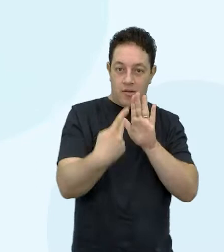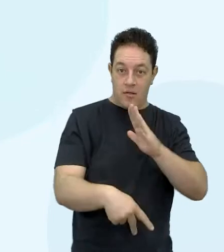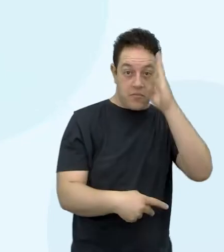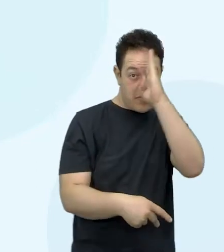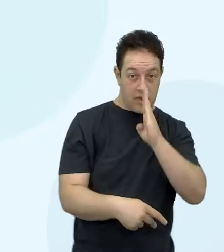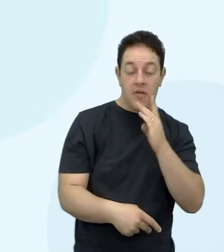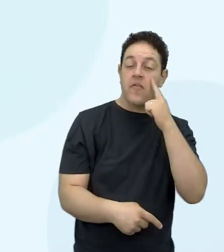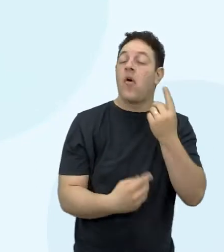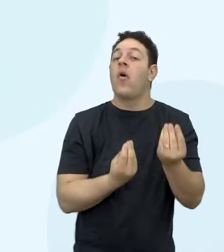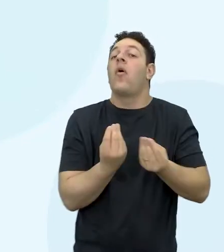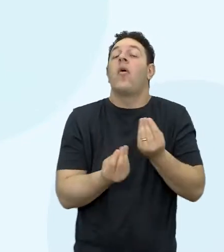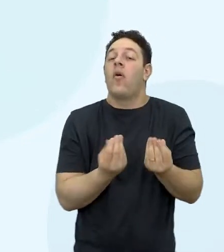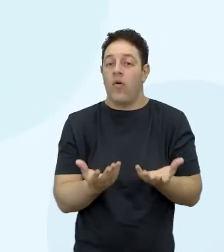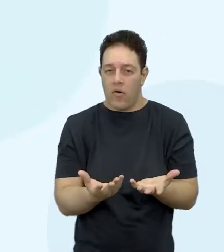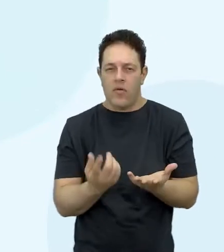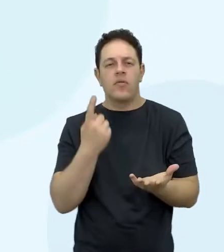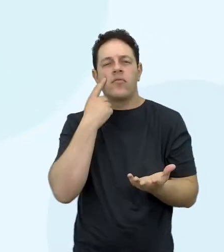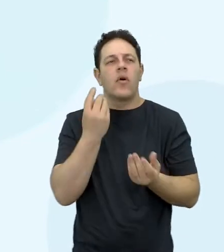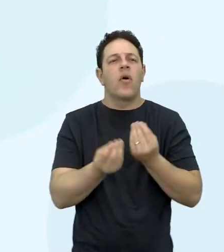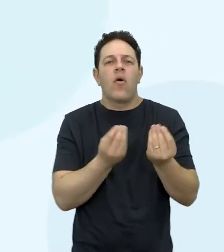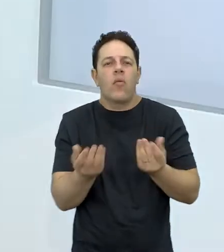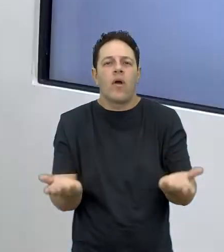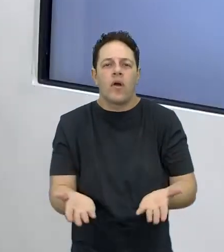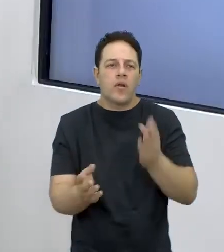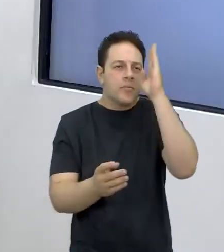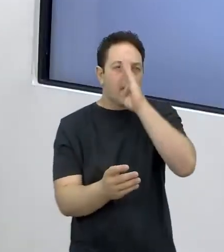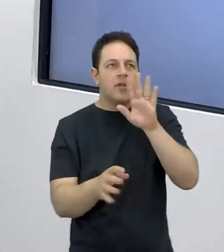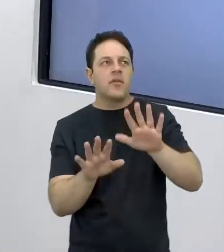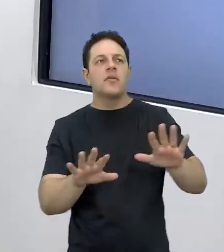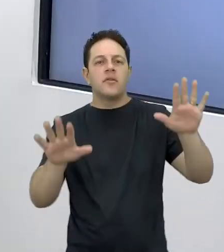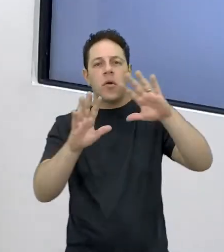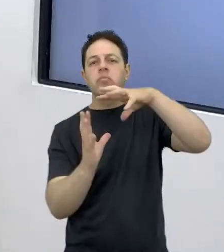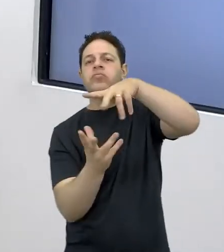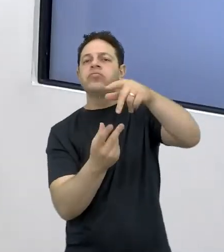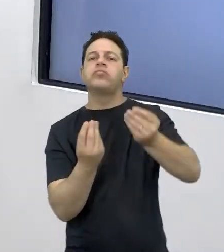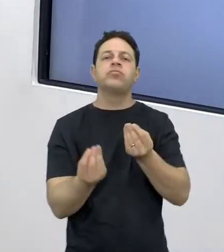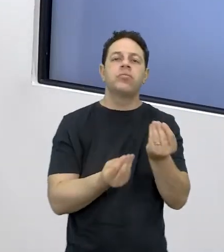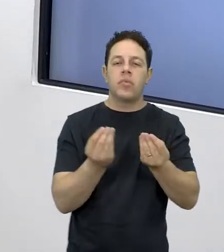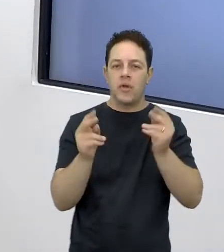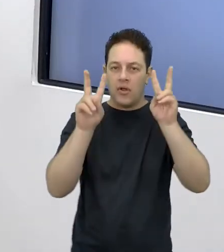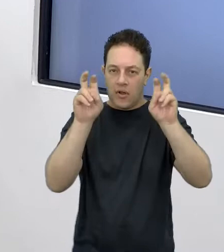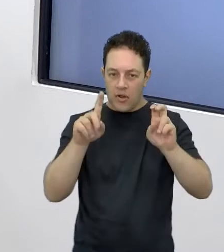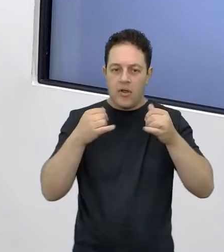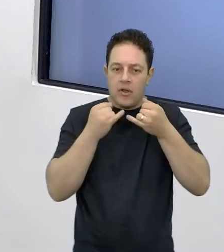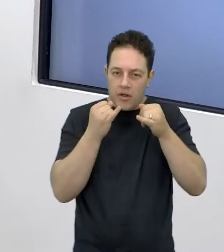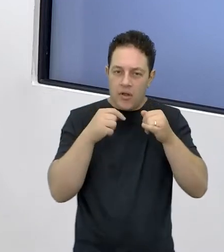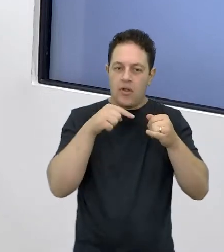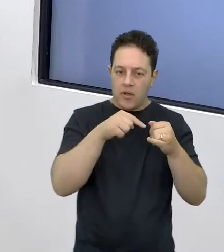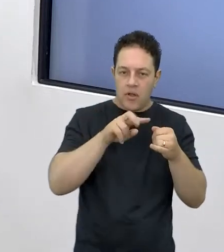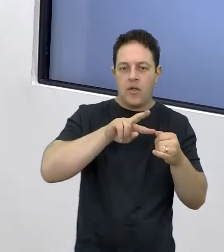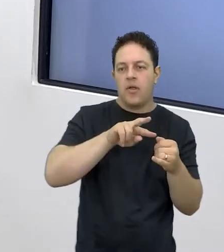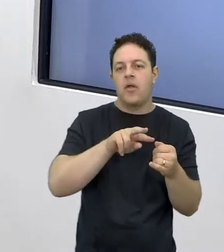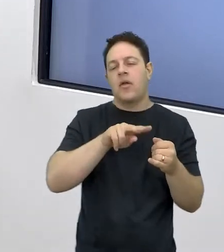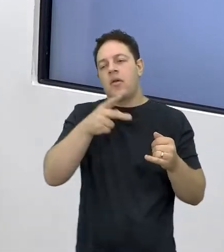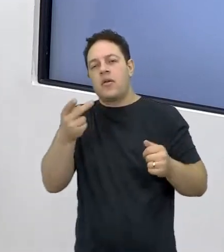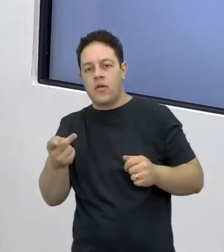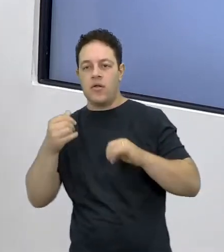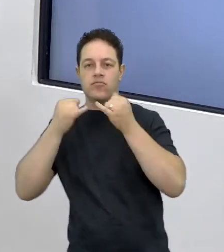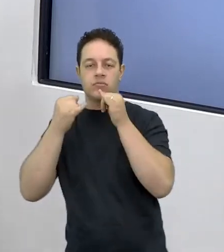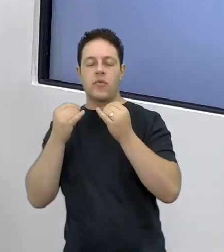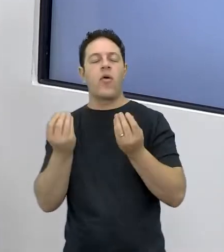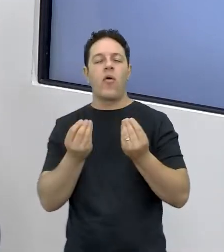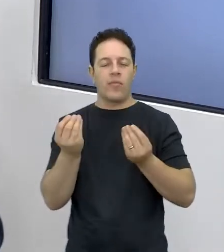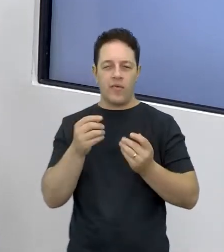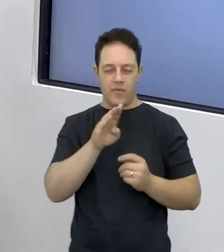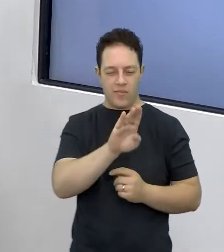ver como funciona isso, em que pé estamos aqui no Brasil e no mundo, né? Falando da matriz energética para a eletricidade. Hoje a gente vai